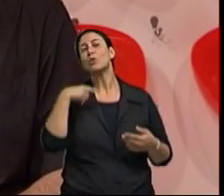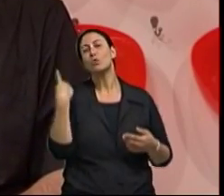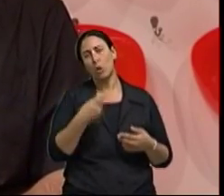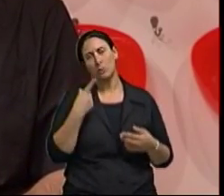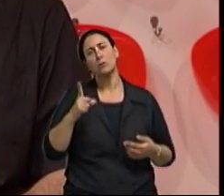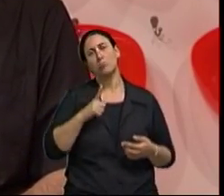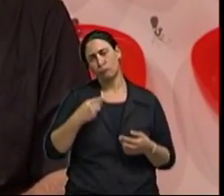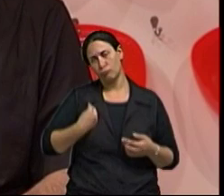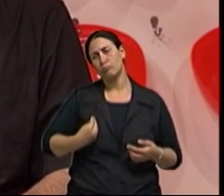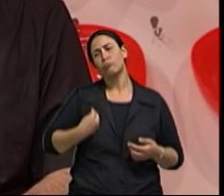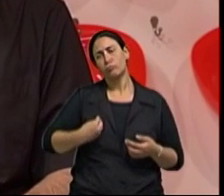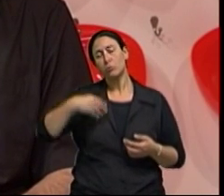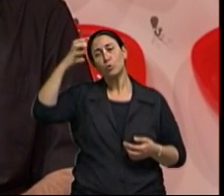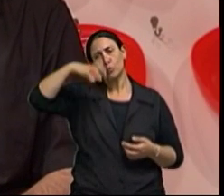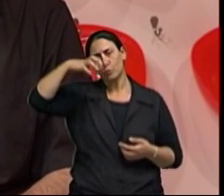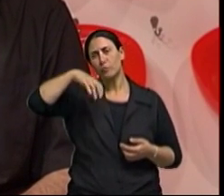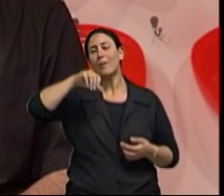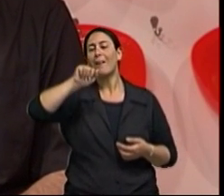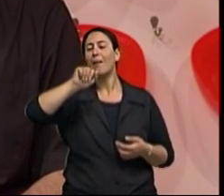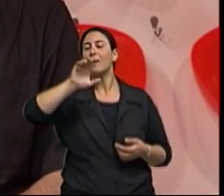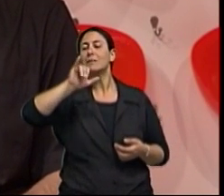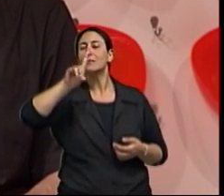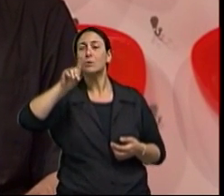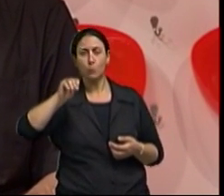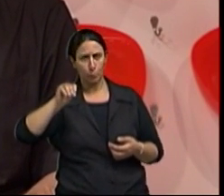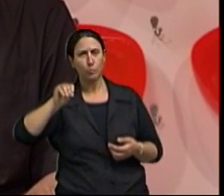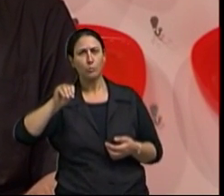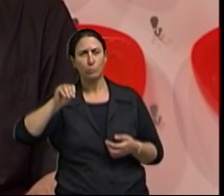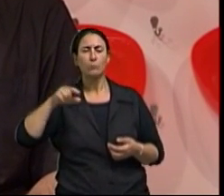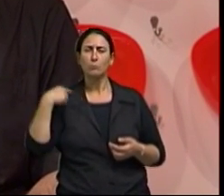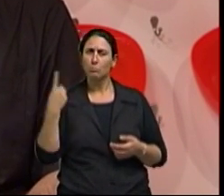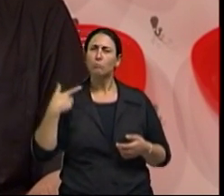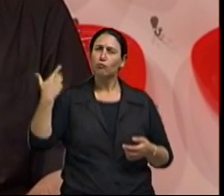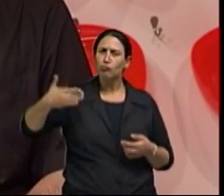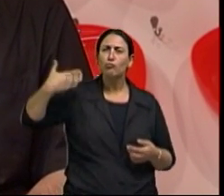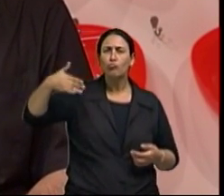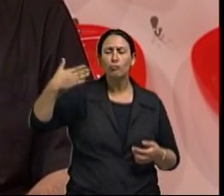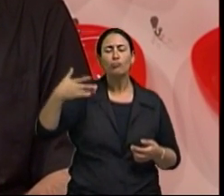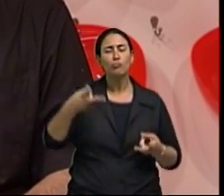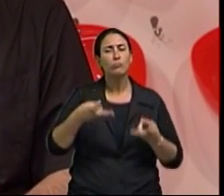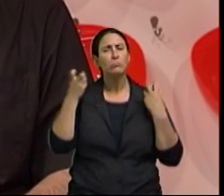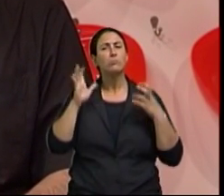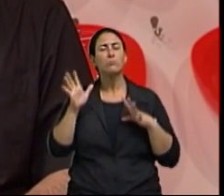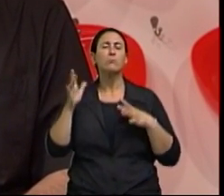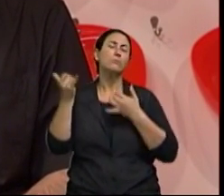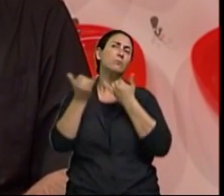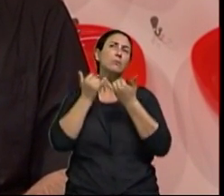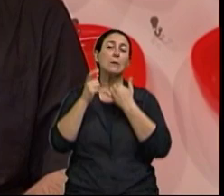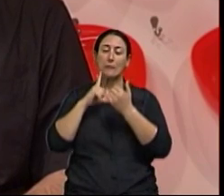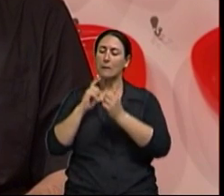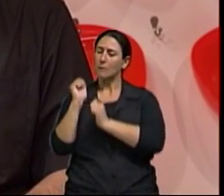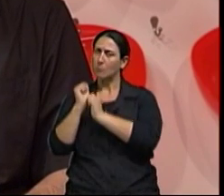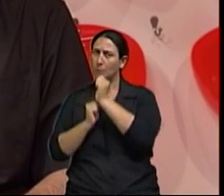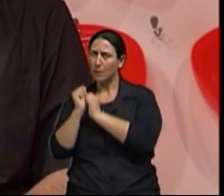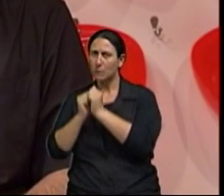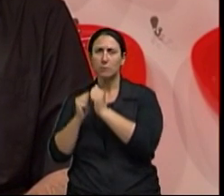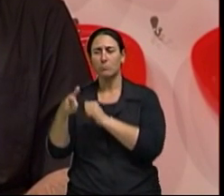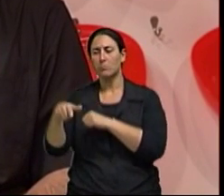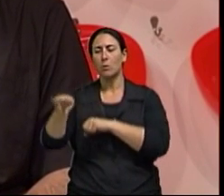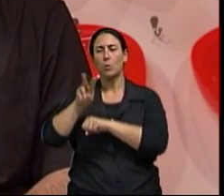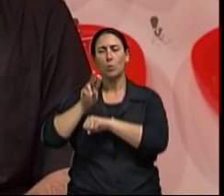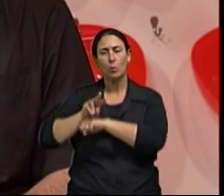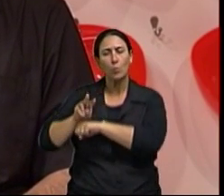chuva ácida há muito tempo, né? Na medida em que nós temos empresas do setor